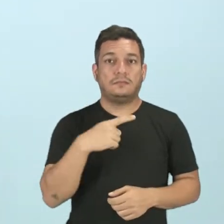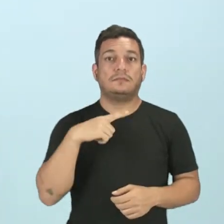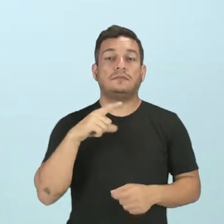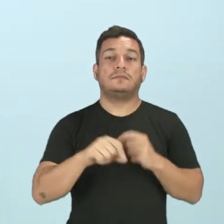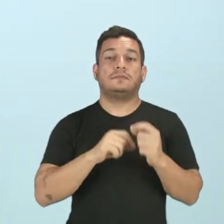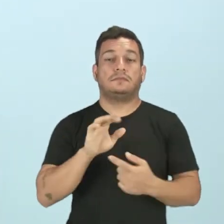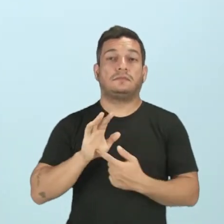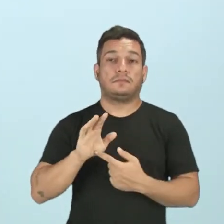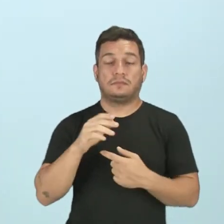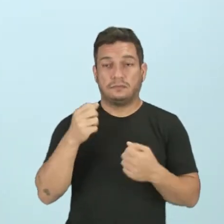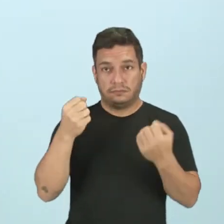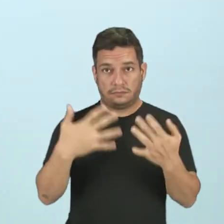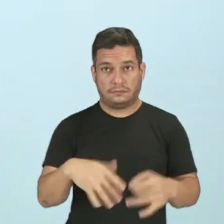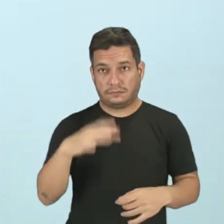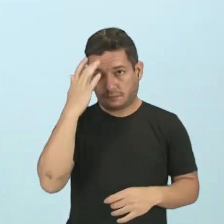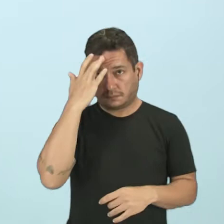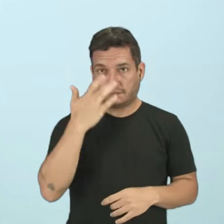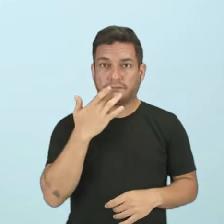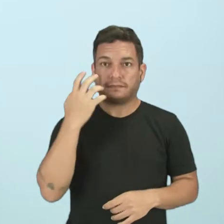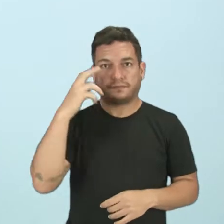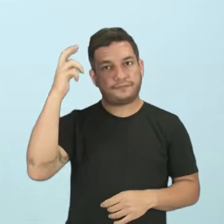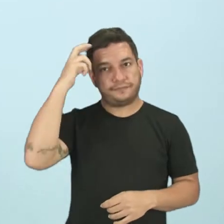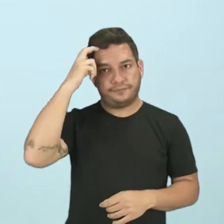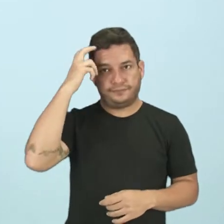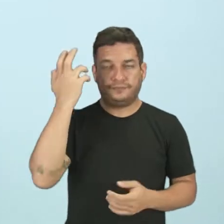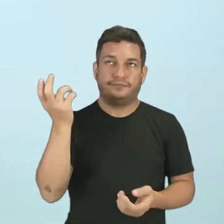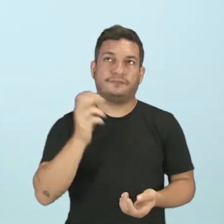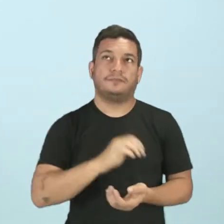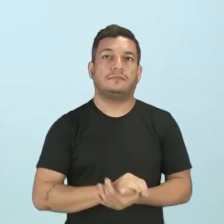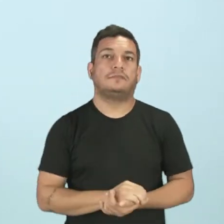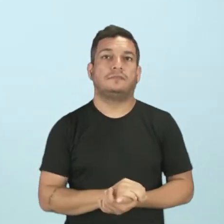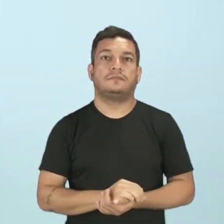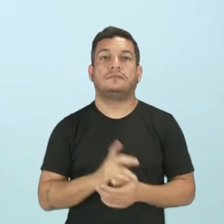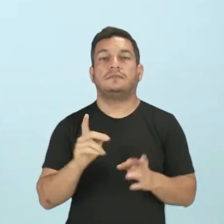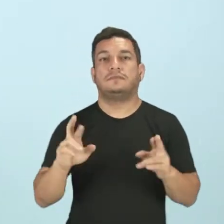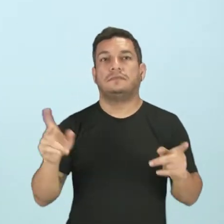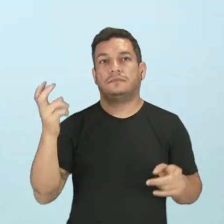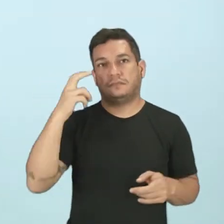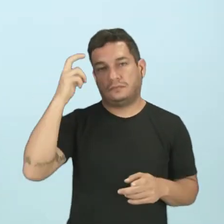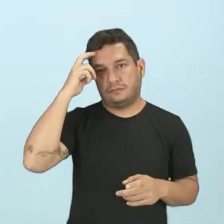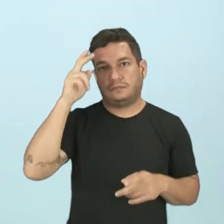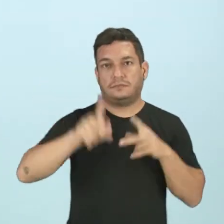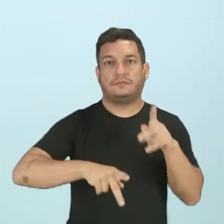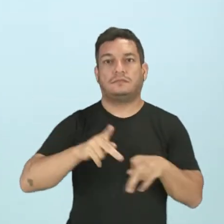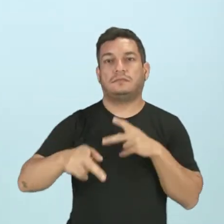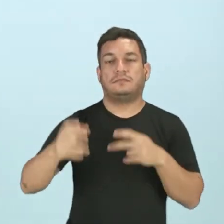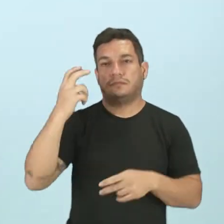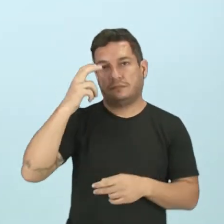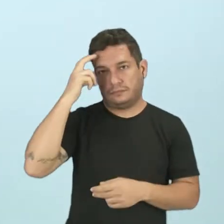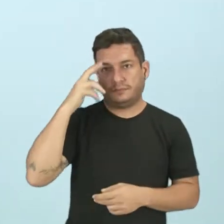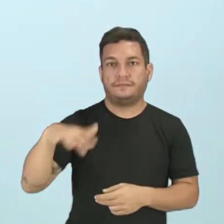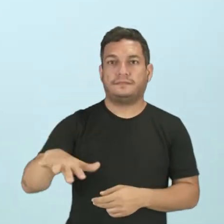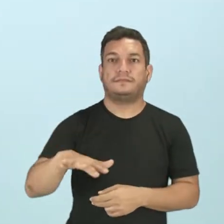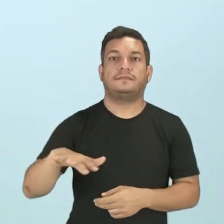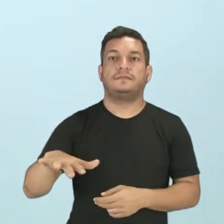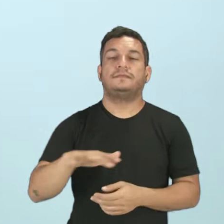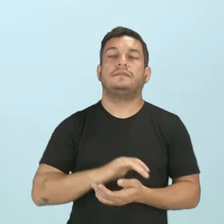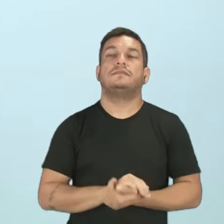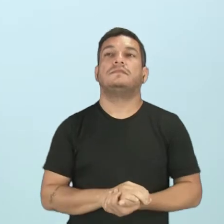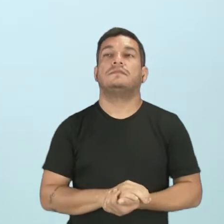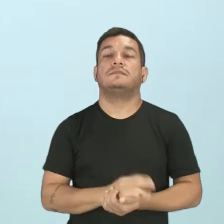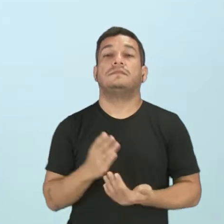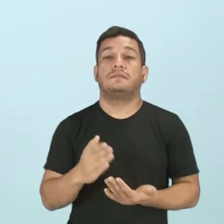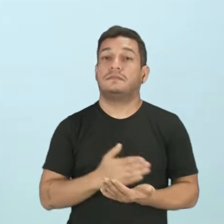com seriedade da questão da cultura. Então, diferença entre cultura popular e cultura de massa.